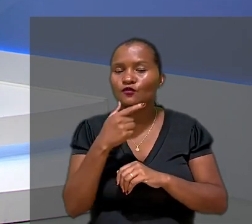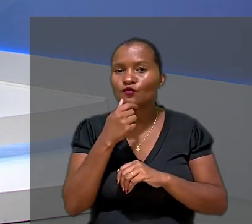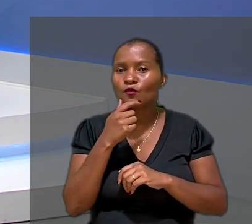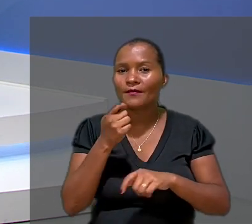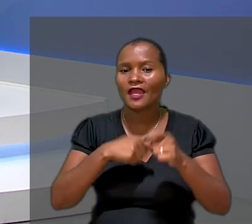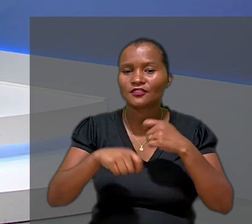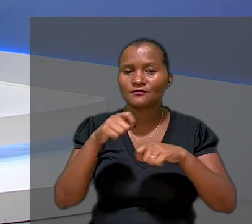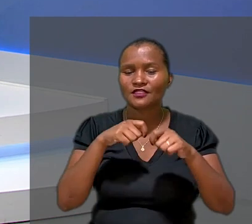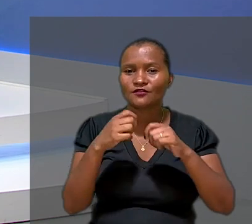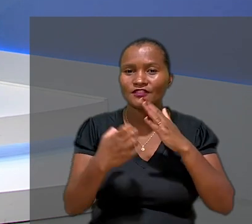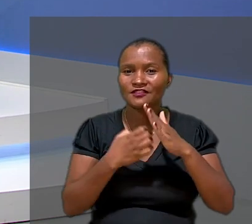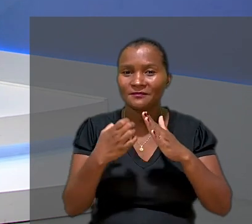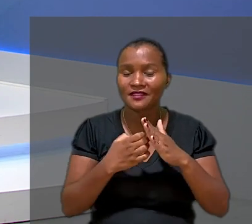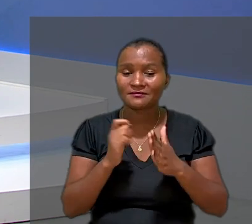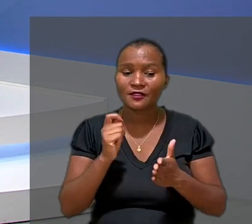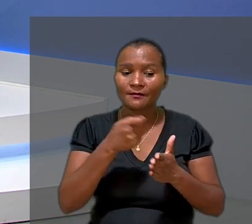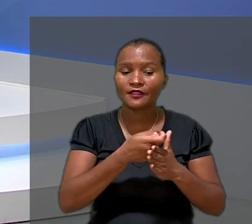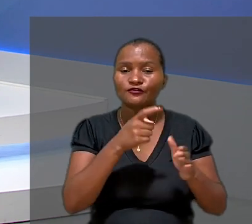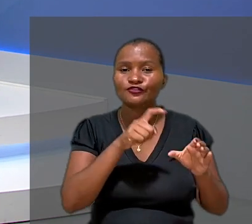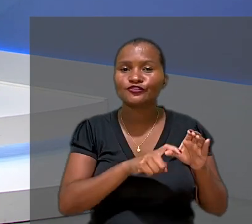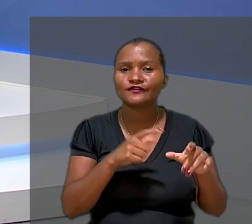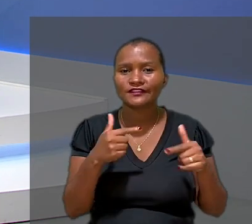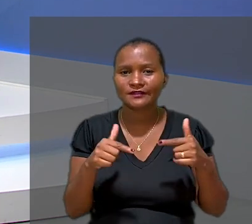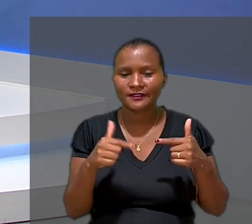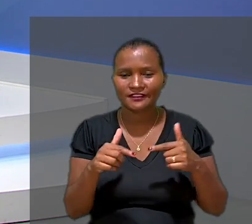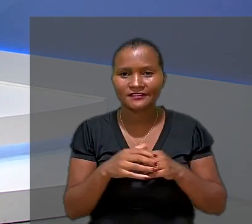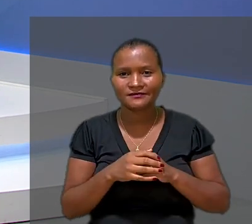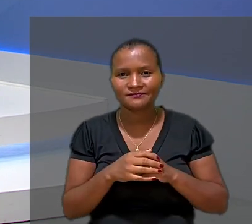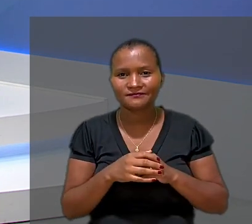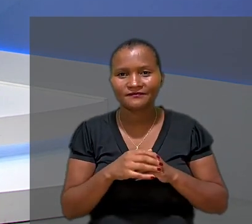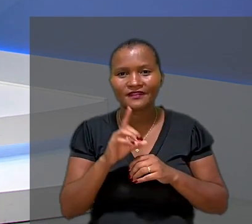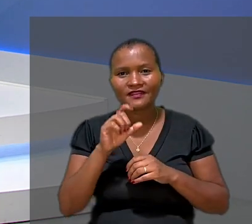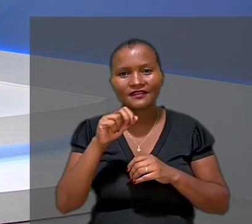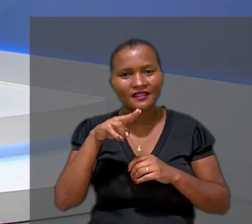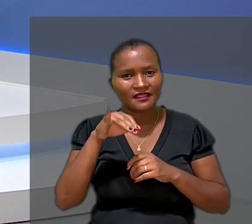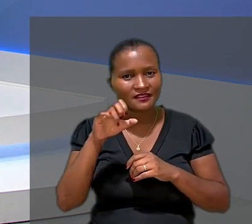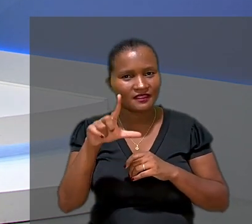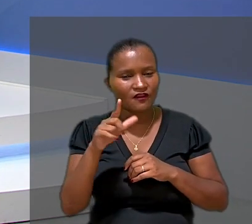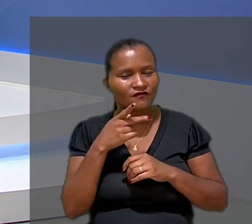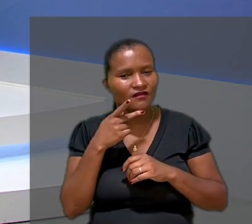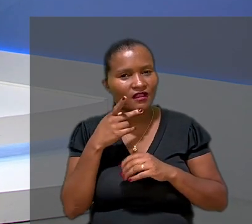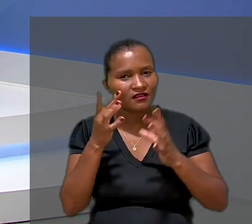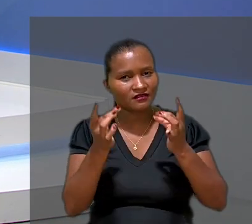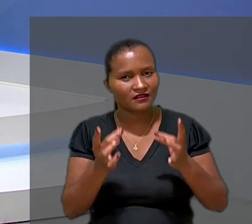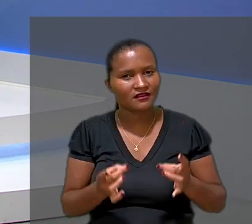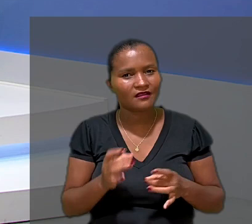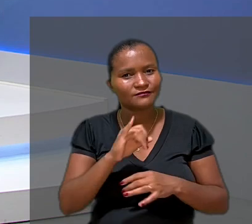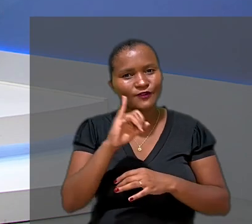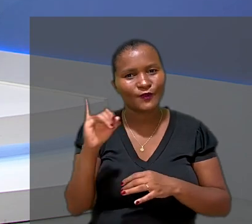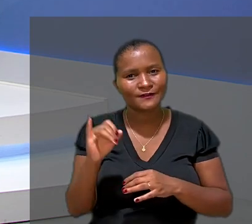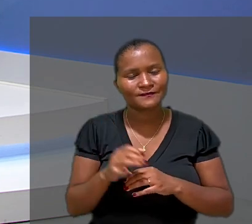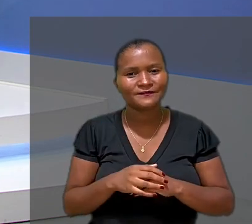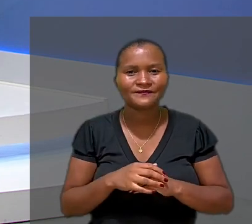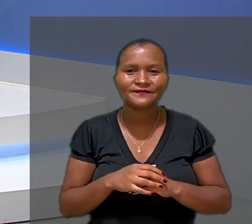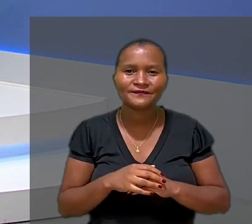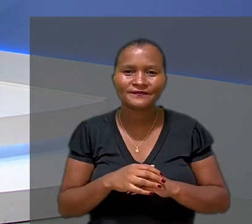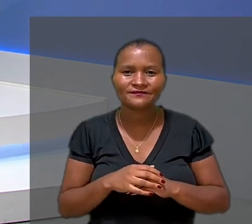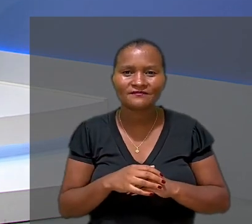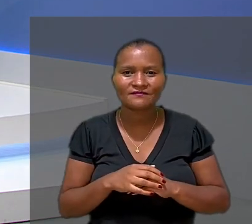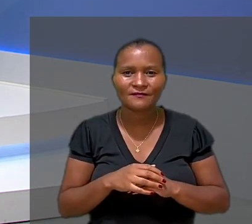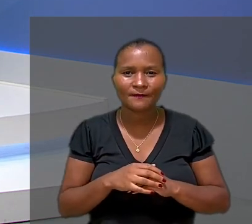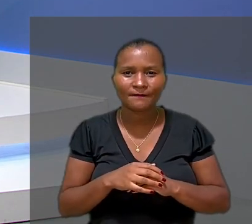um administrador de empresas para o pagamento de dívidas trabalhistas. Daniel Vasques traz os detalhes para a gente. Oi, Daniel.